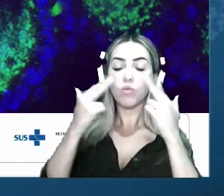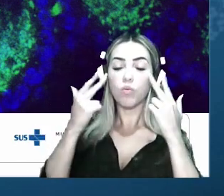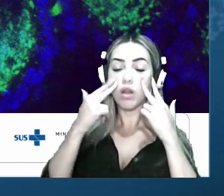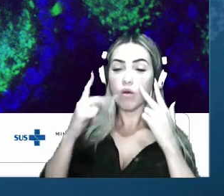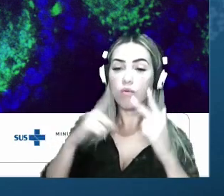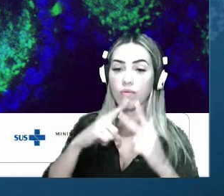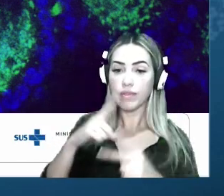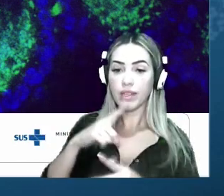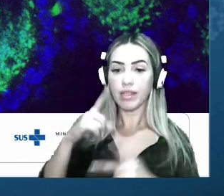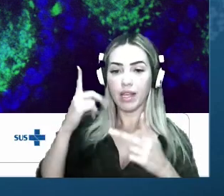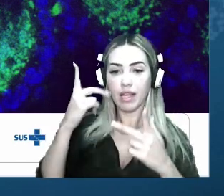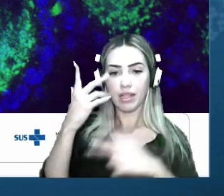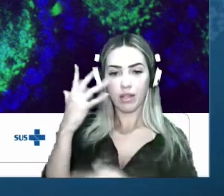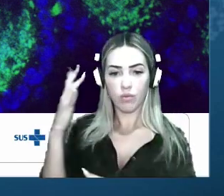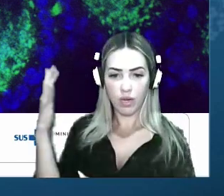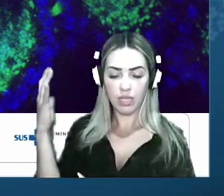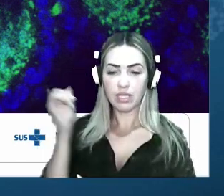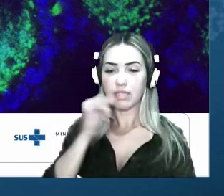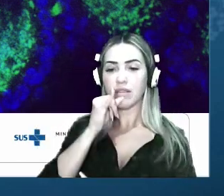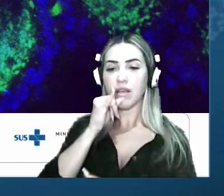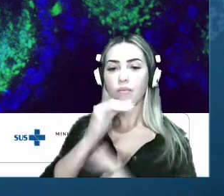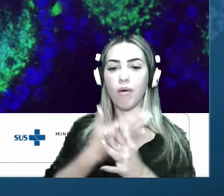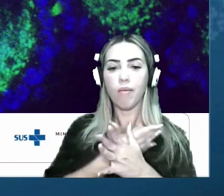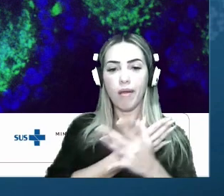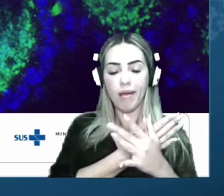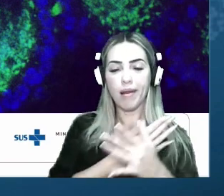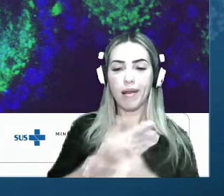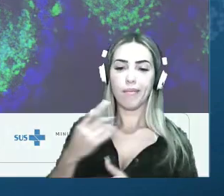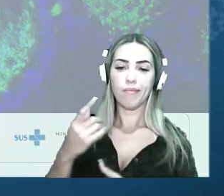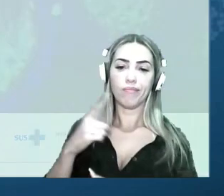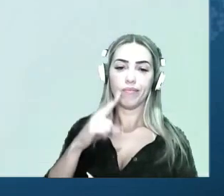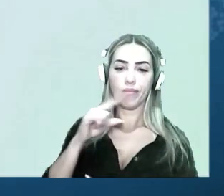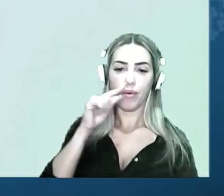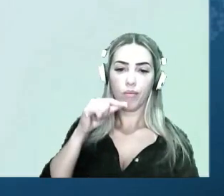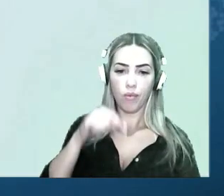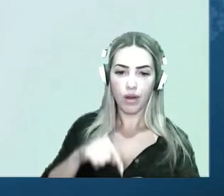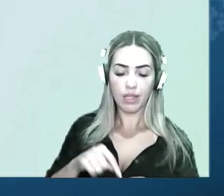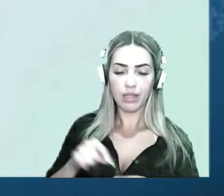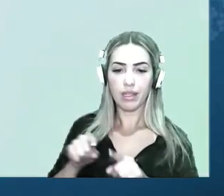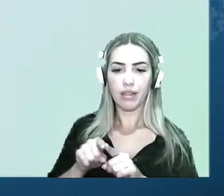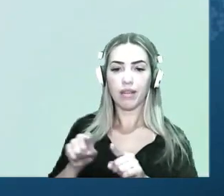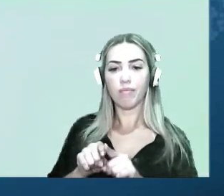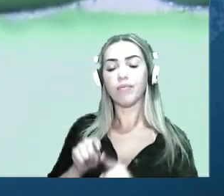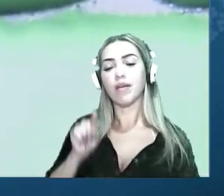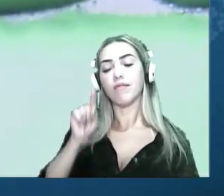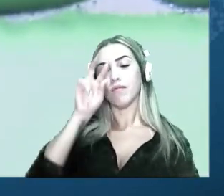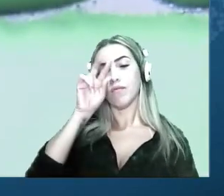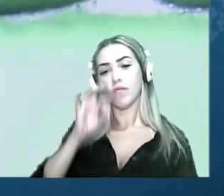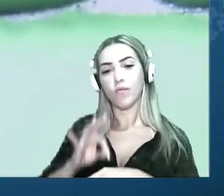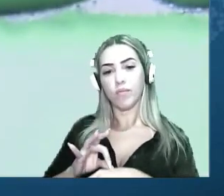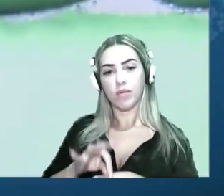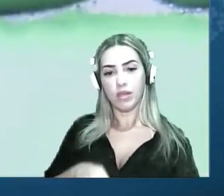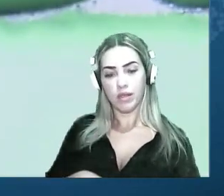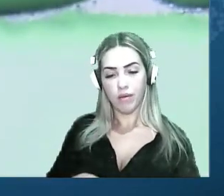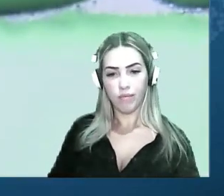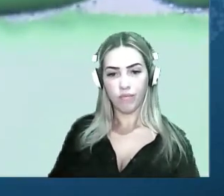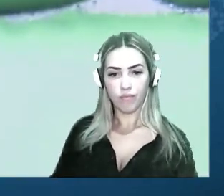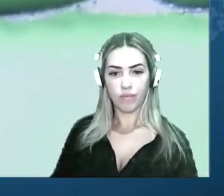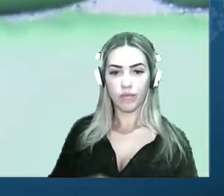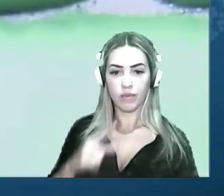e formigas, e ela foi retirada da mosca da fruta e inserida nos ovos do Aedes aegypti.